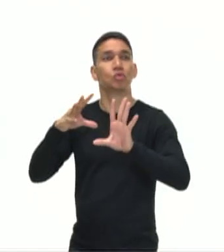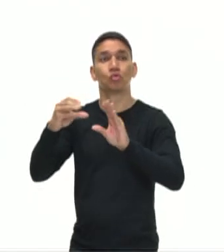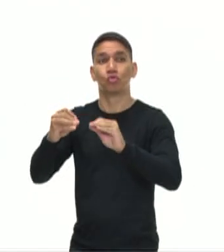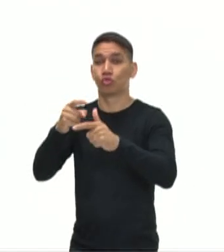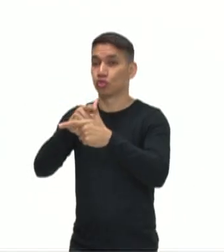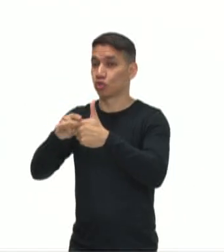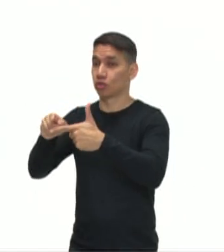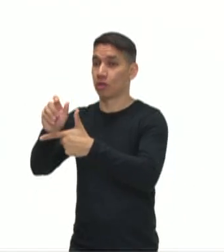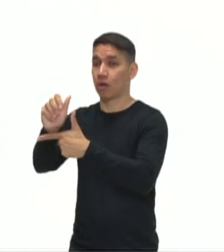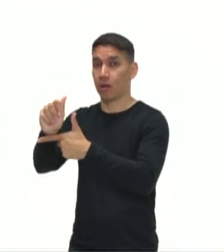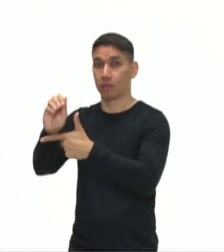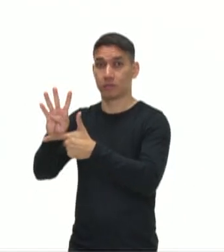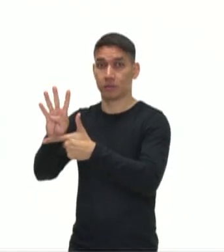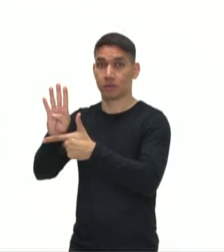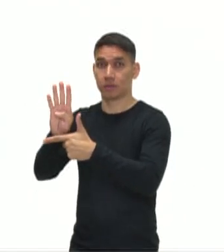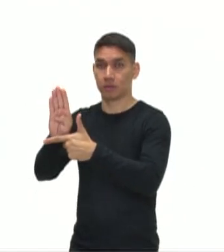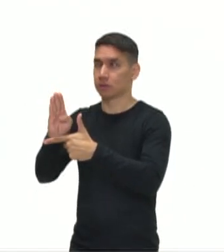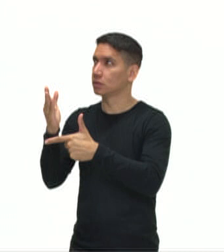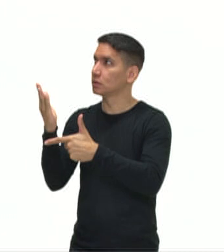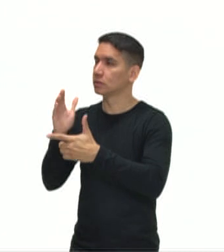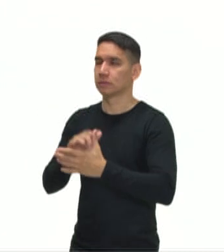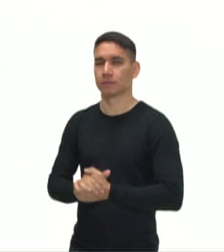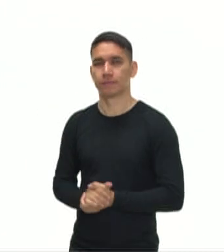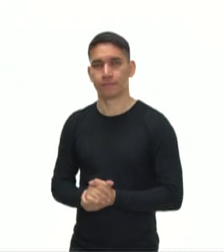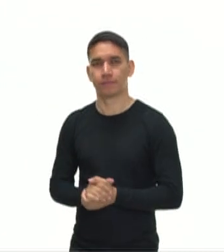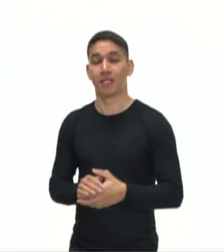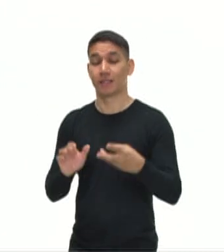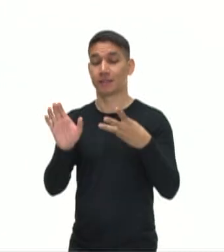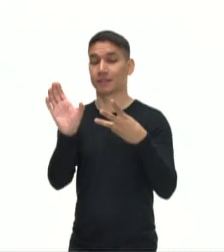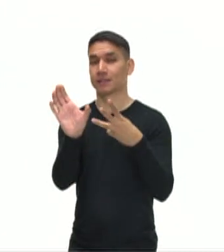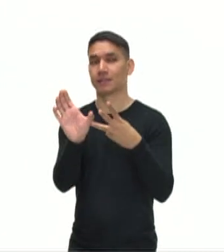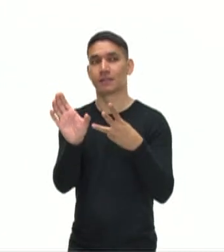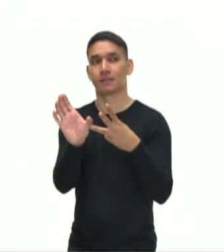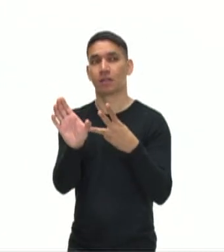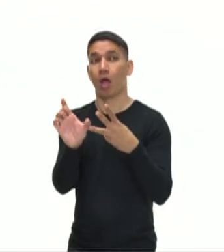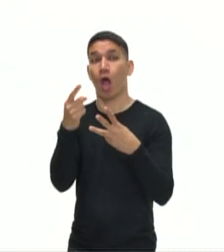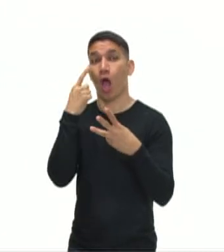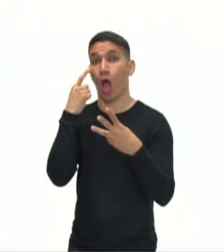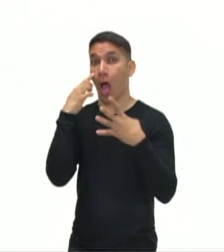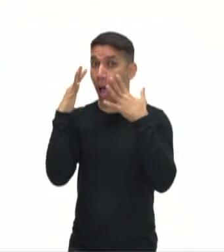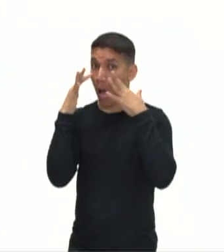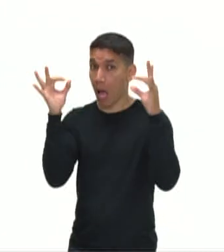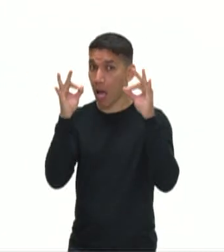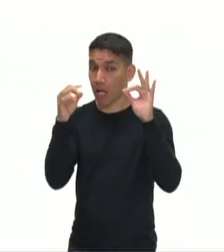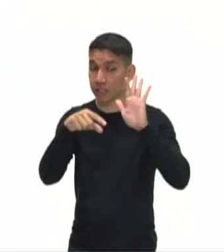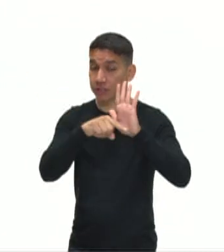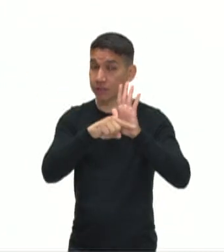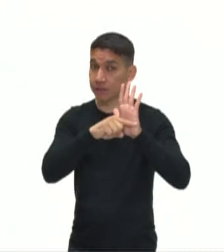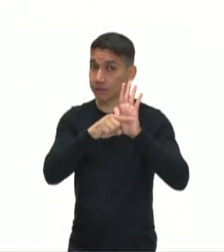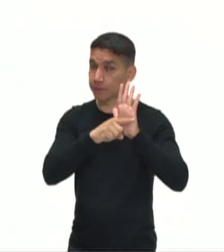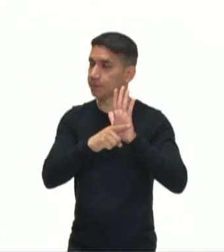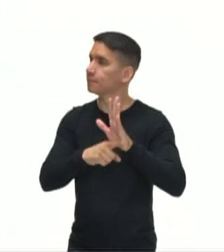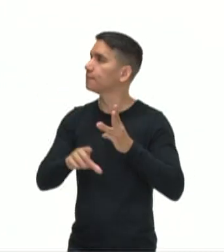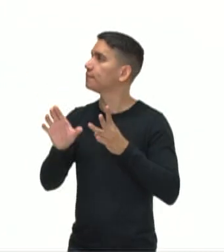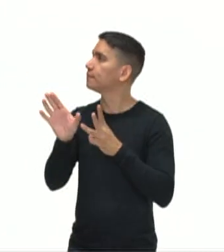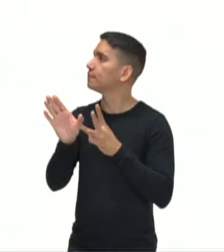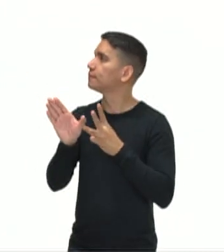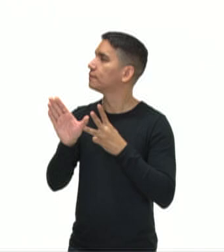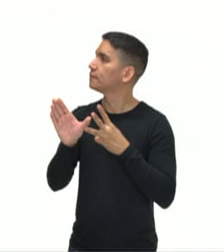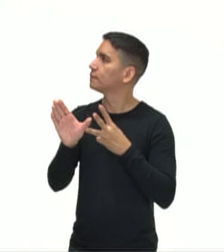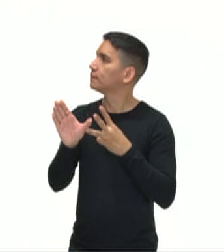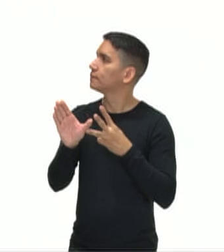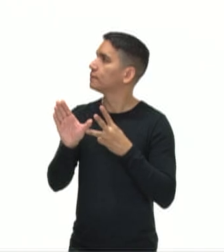dividido por 4ab. Letra C, menos, olha aqui, regra sinal, menos 6x ao quadrado mais